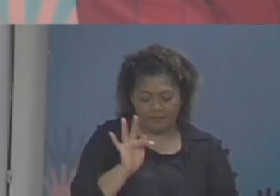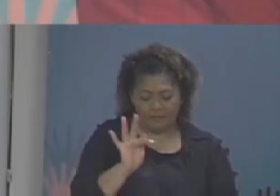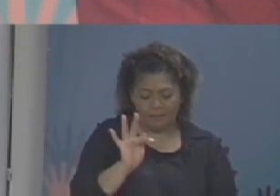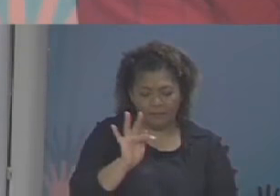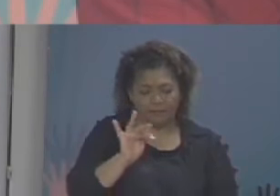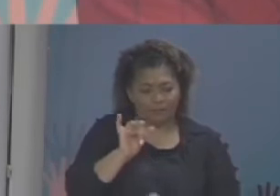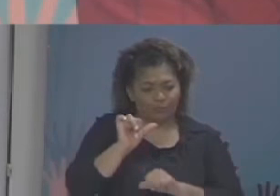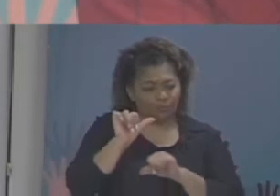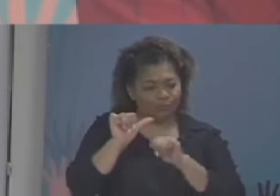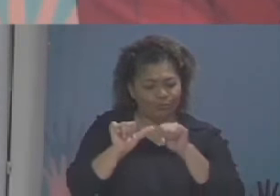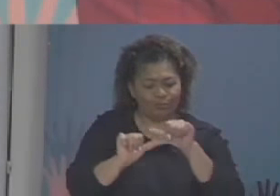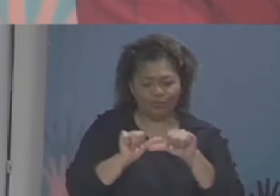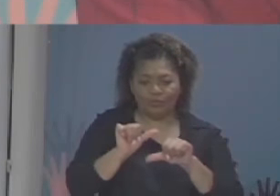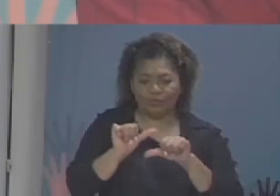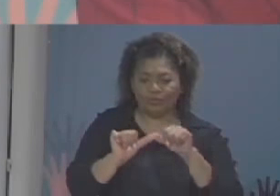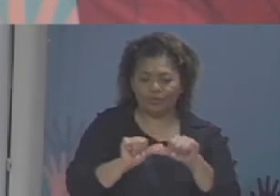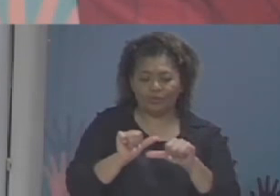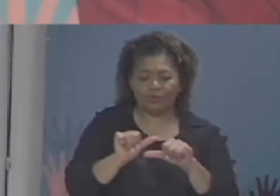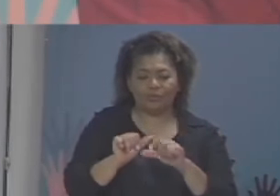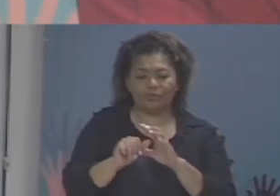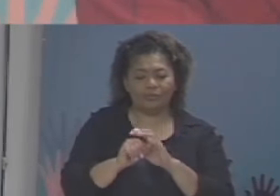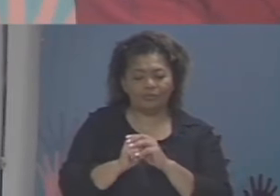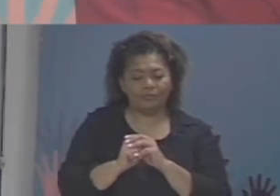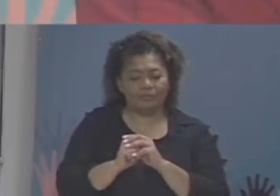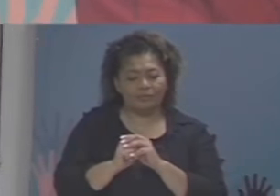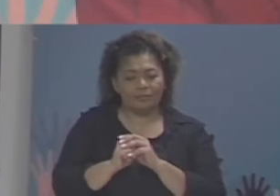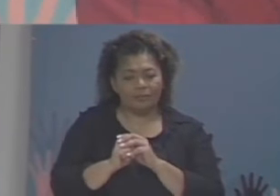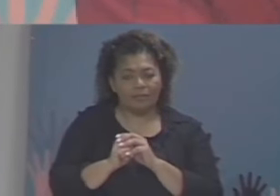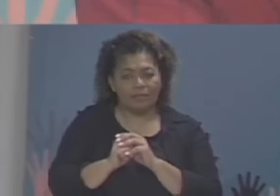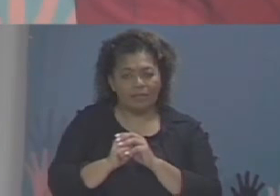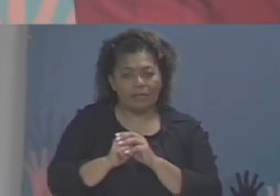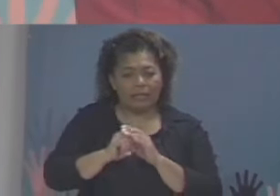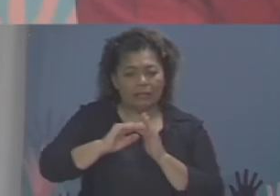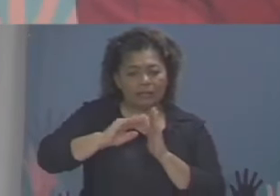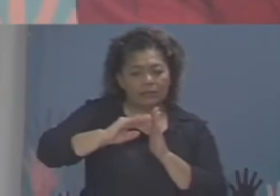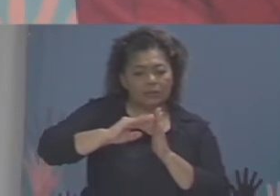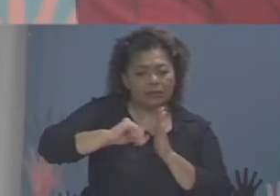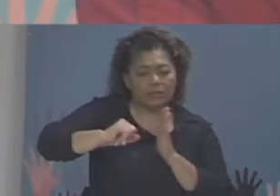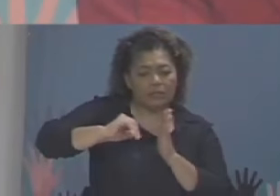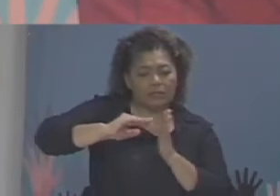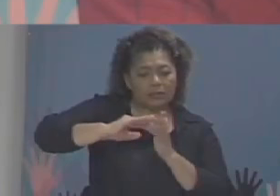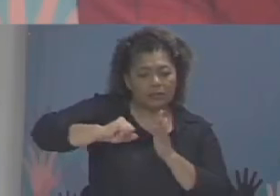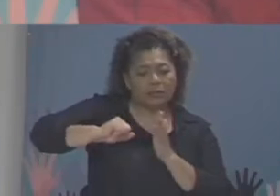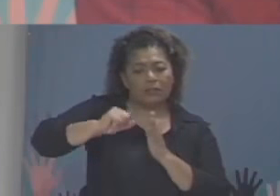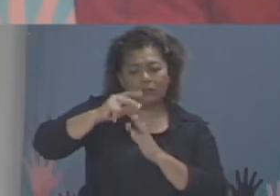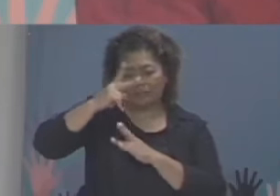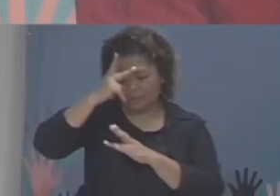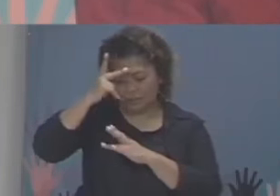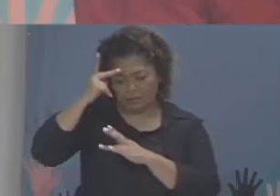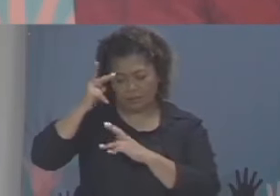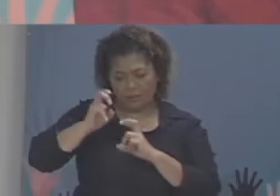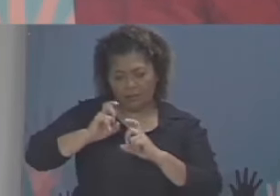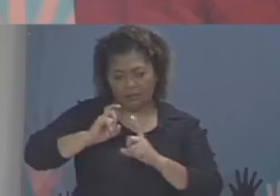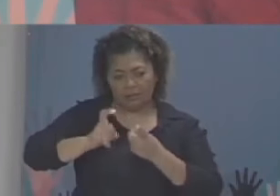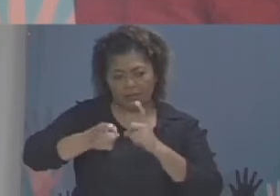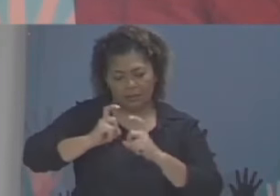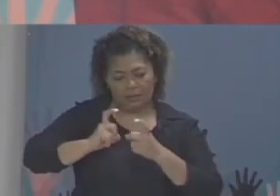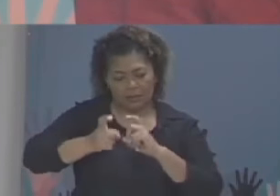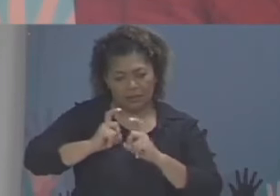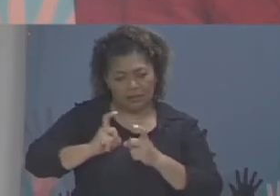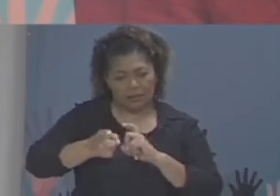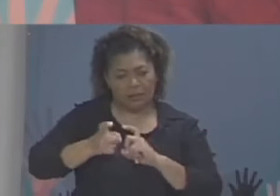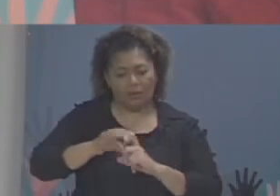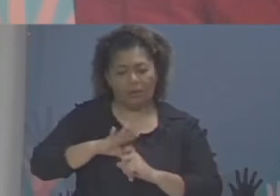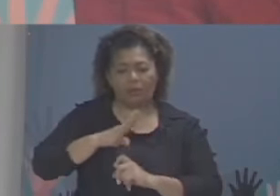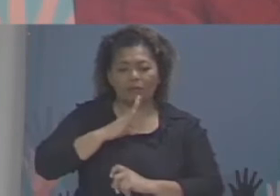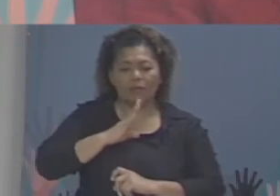mudou a BVS e o LAPSE, tirando do FEMPB a sua administração, a biblioteca virtual, conhecimento